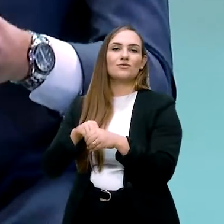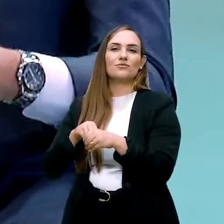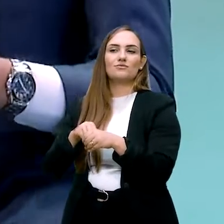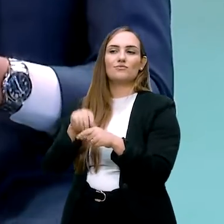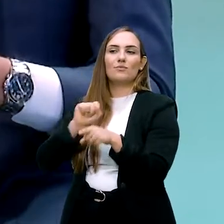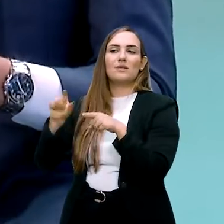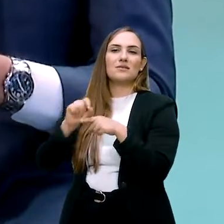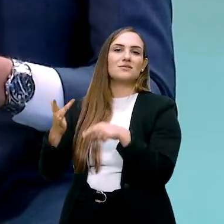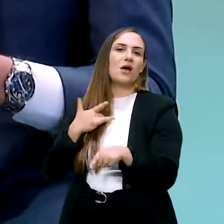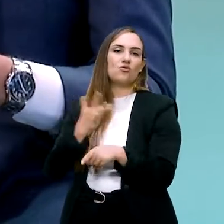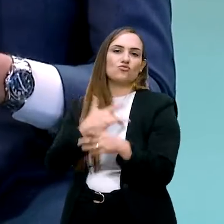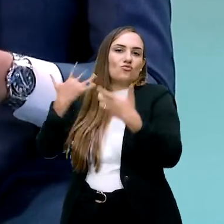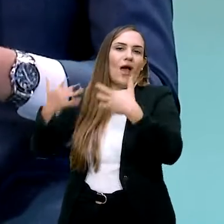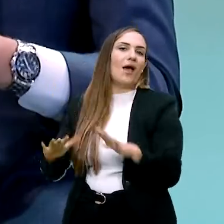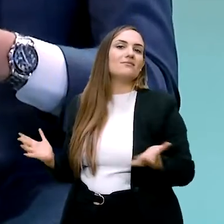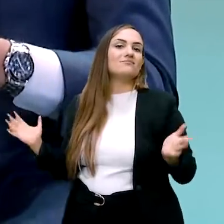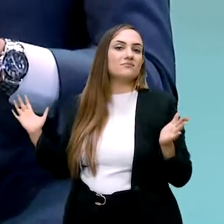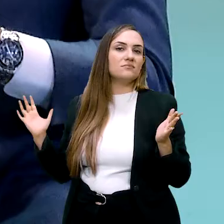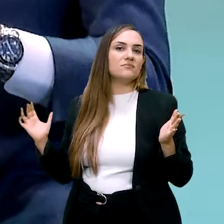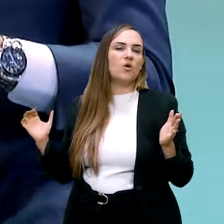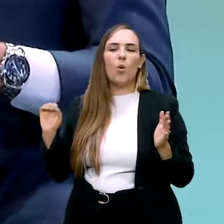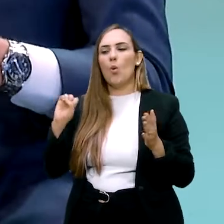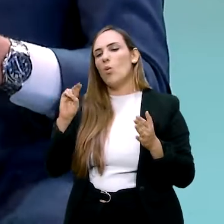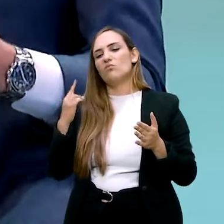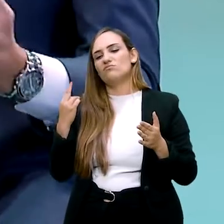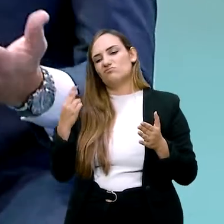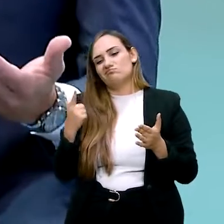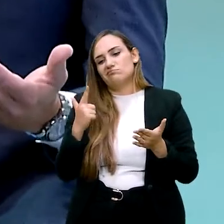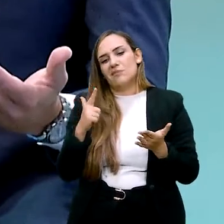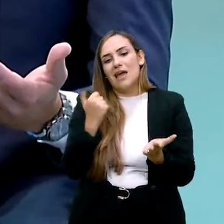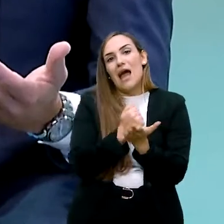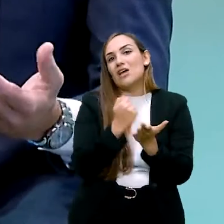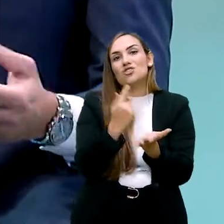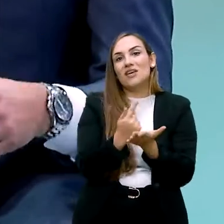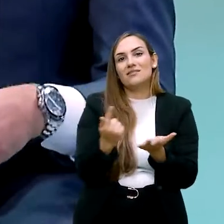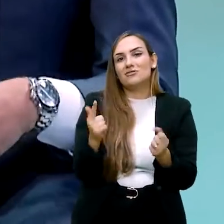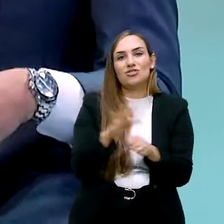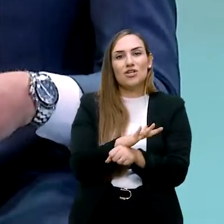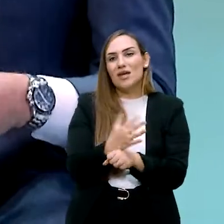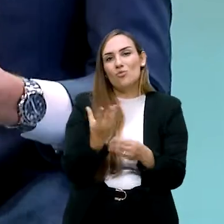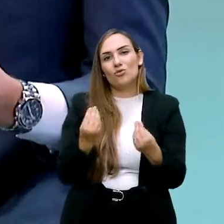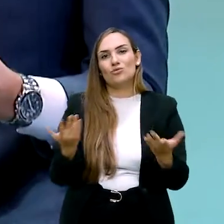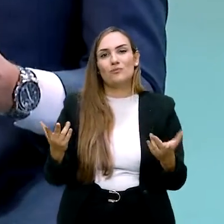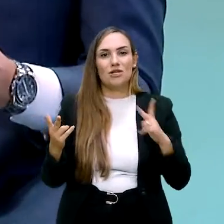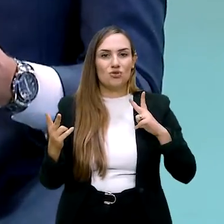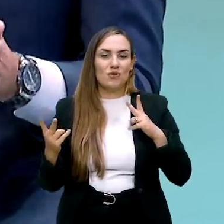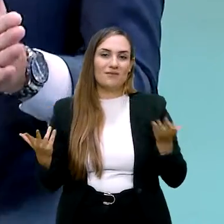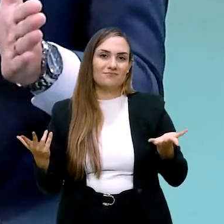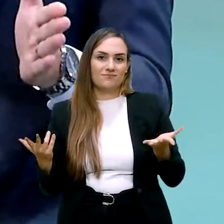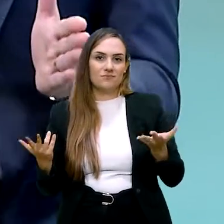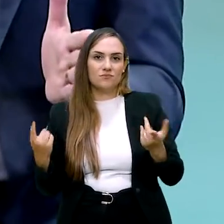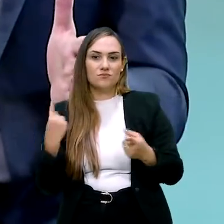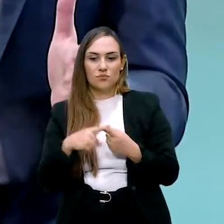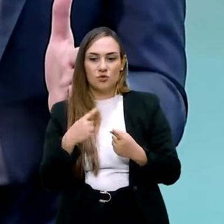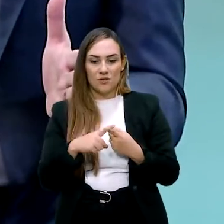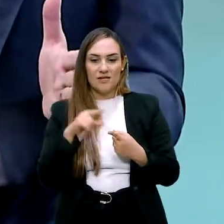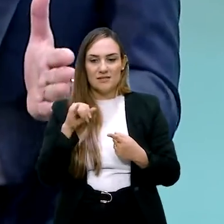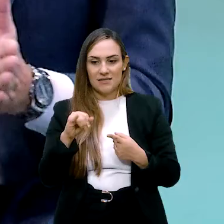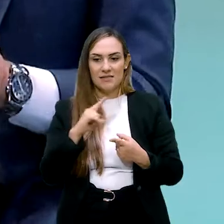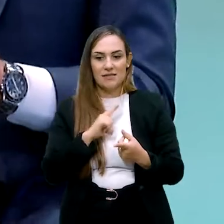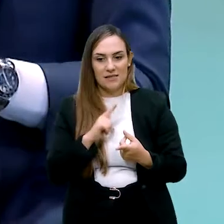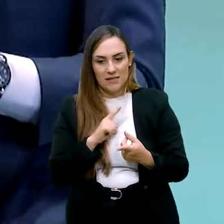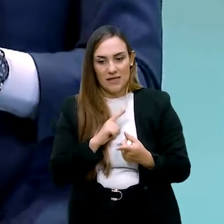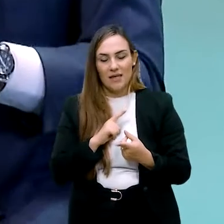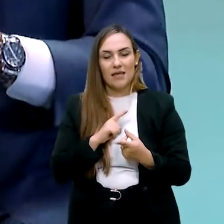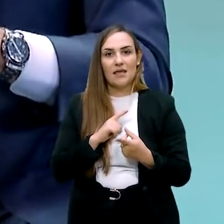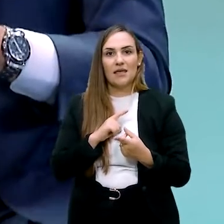à contratação especificamente, ou às vezes não tem nem mesmo agenda, né? Porque a partir do momento em que ele é contratado pela operadora de